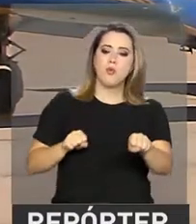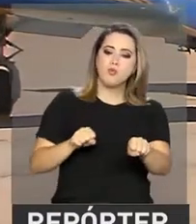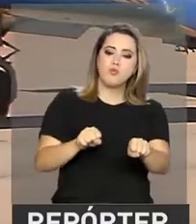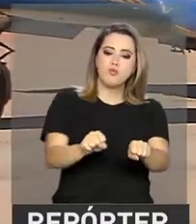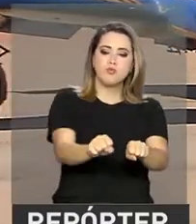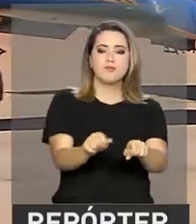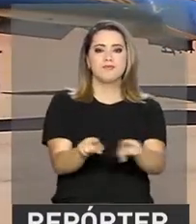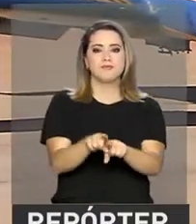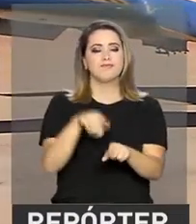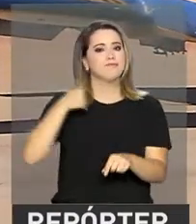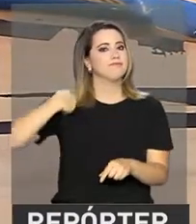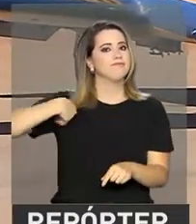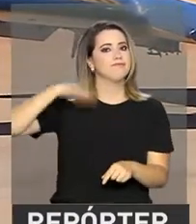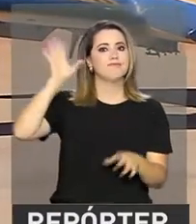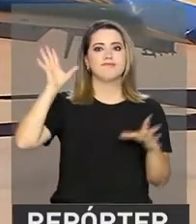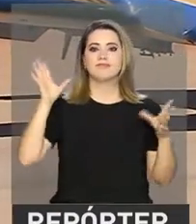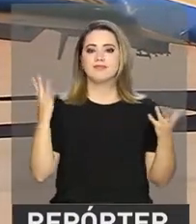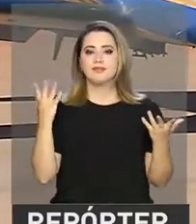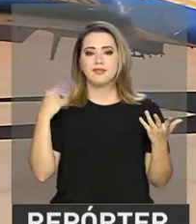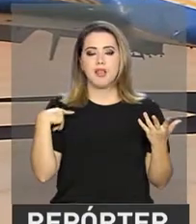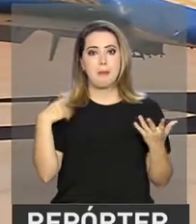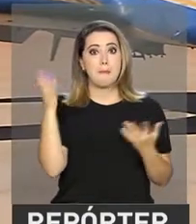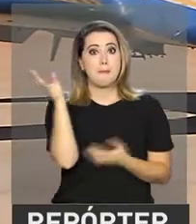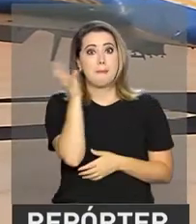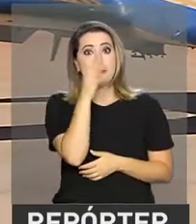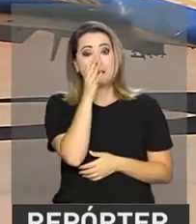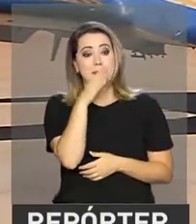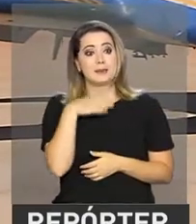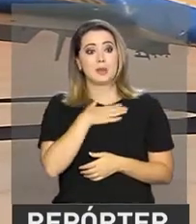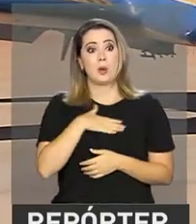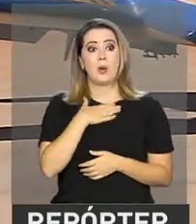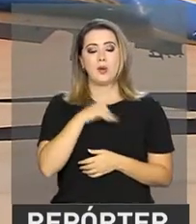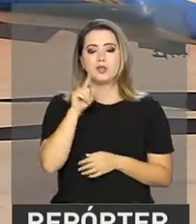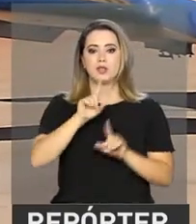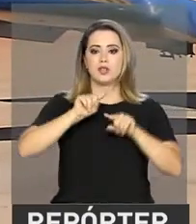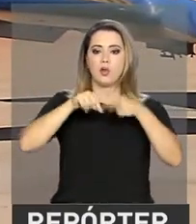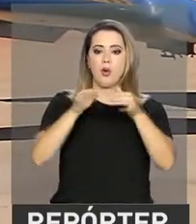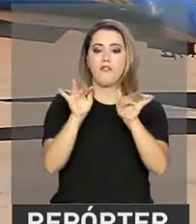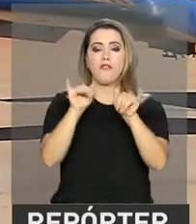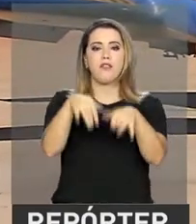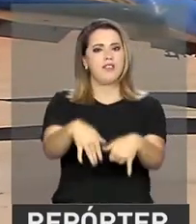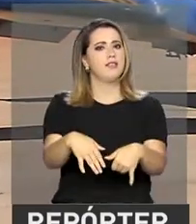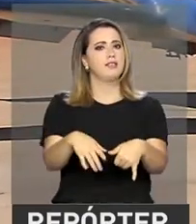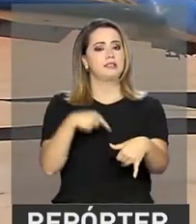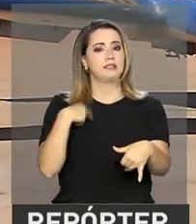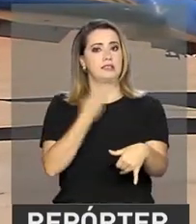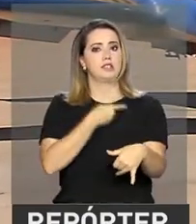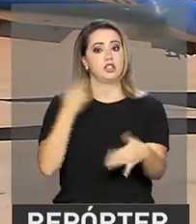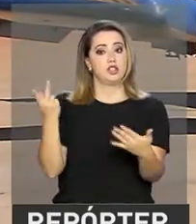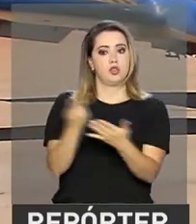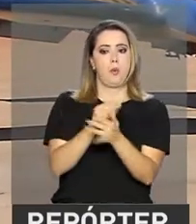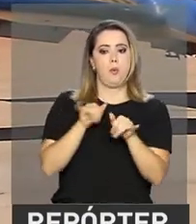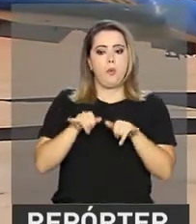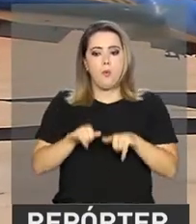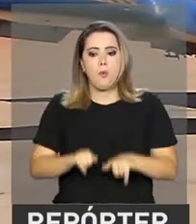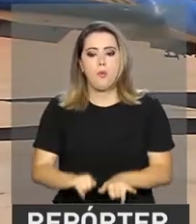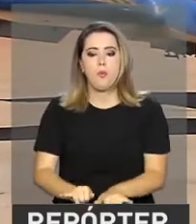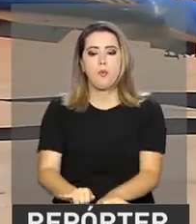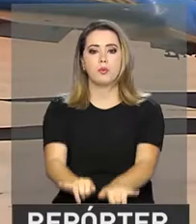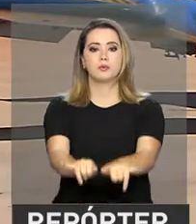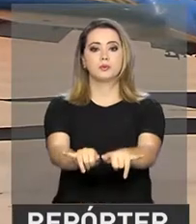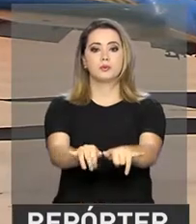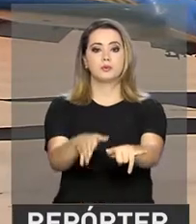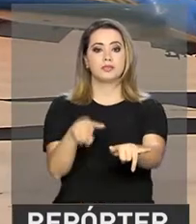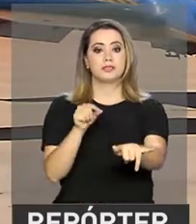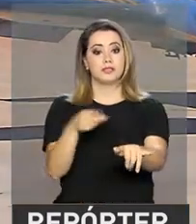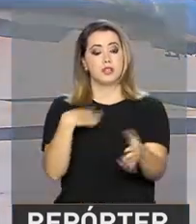a parte mais que eu acho mais interessante é no final da demonstração, quando a gente realiza o pouso com segurança e